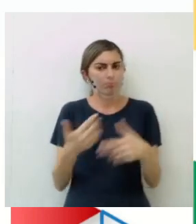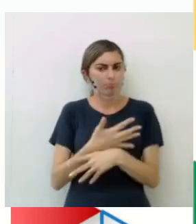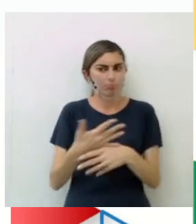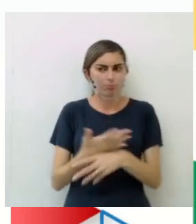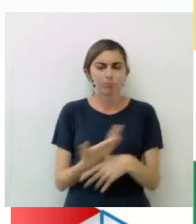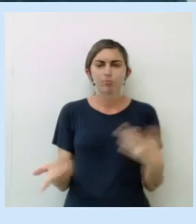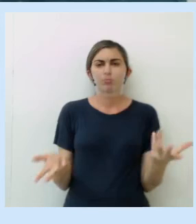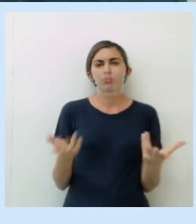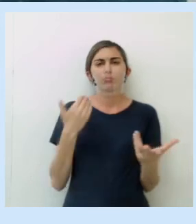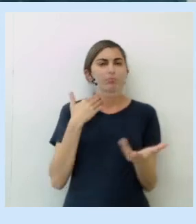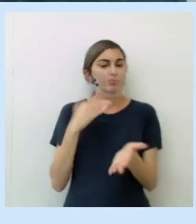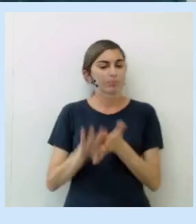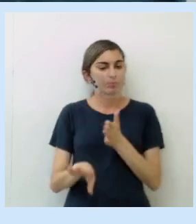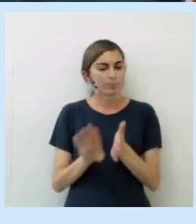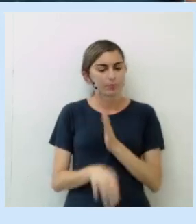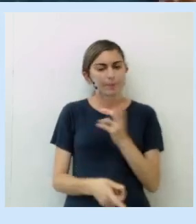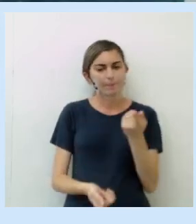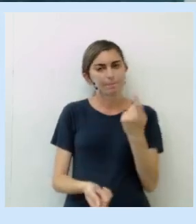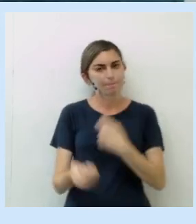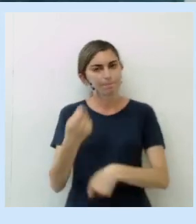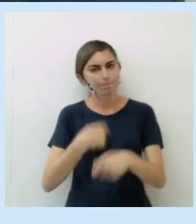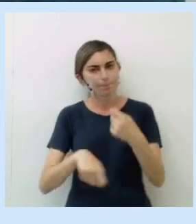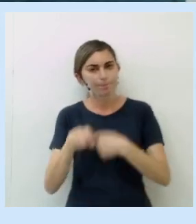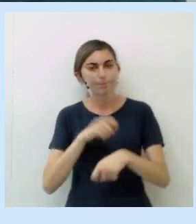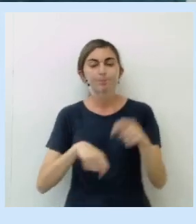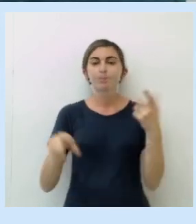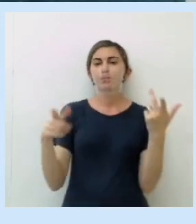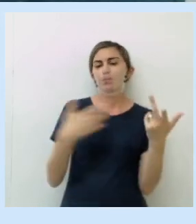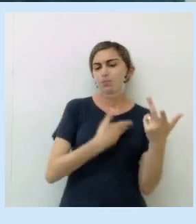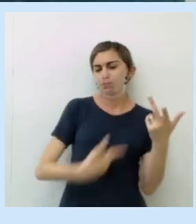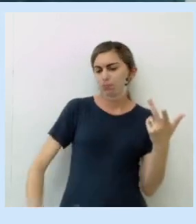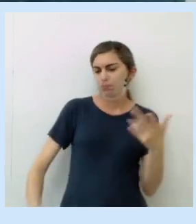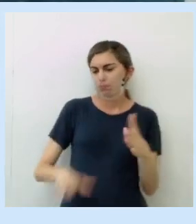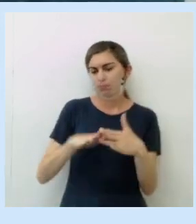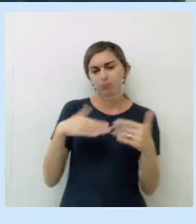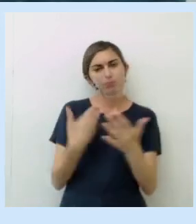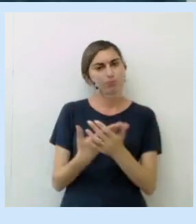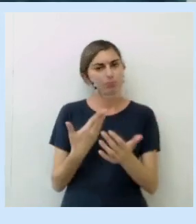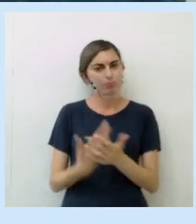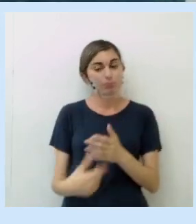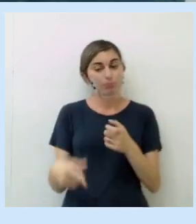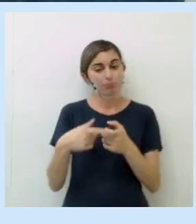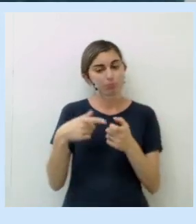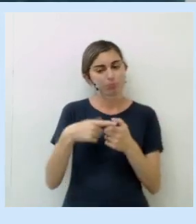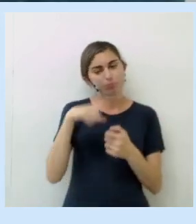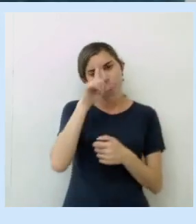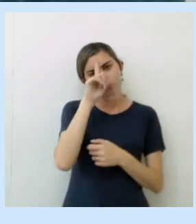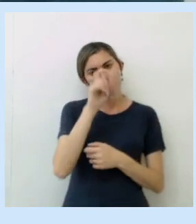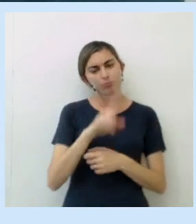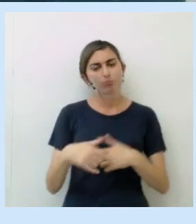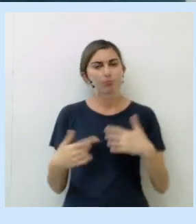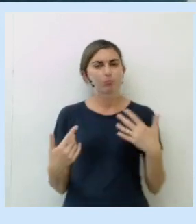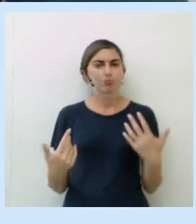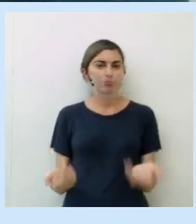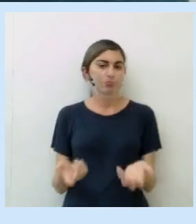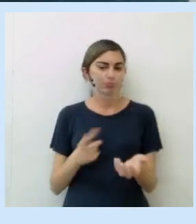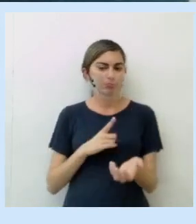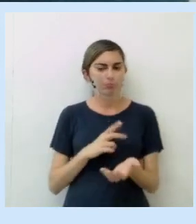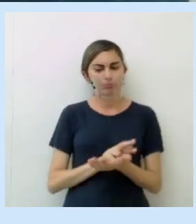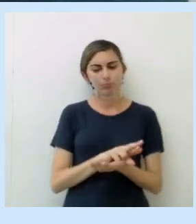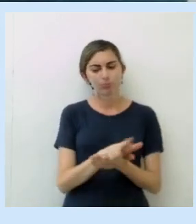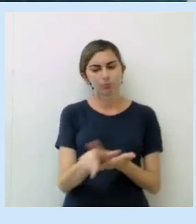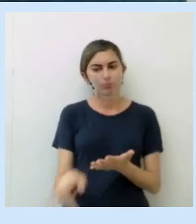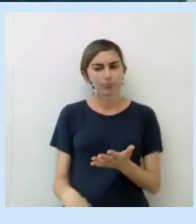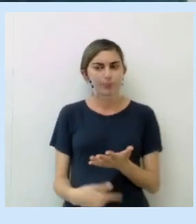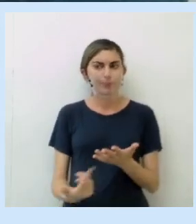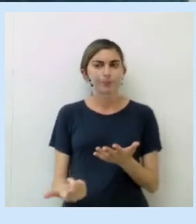urbanos, bancário, administrativo, comercial, escolar, médico hospitalar, etc. Então a gente vai ver